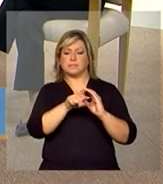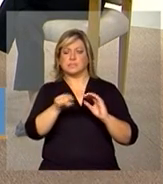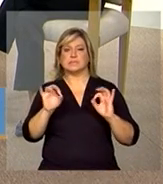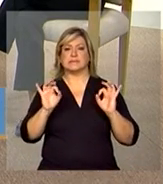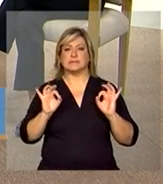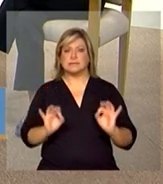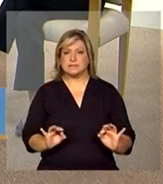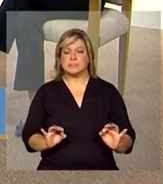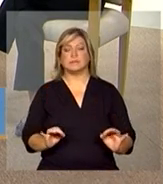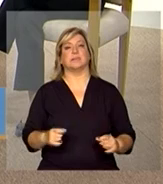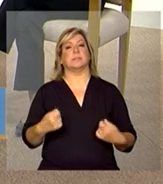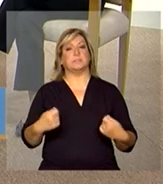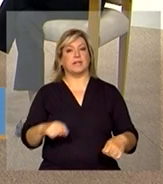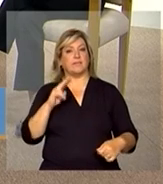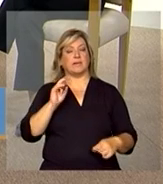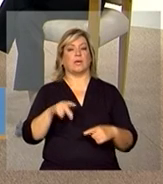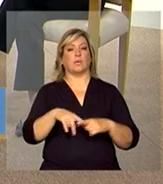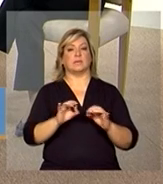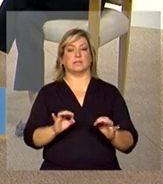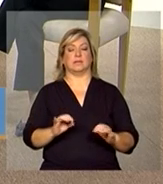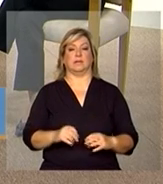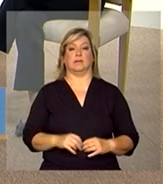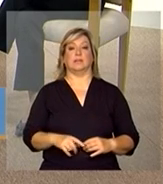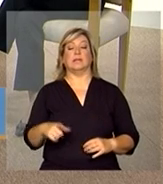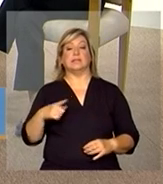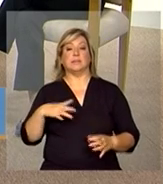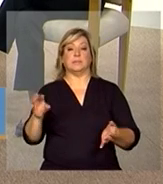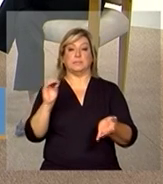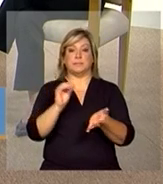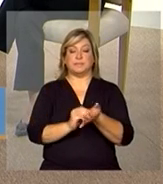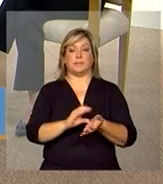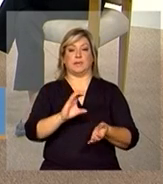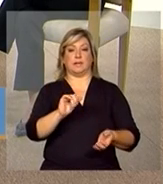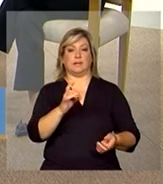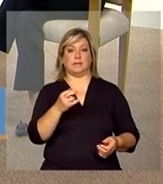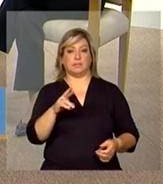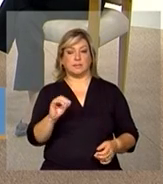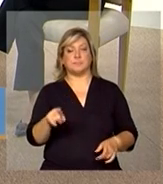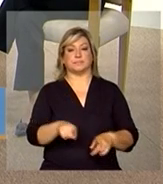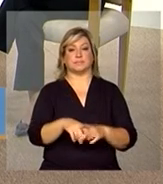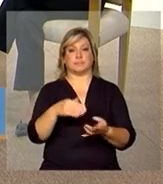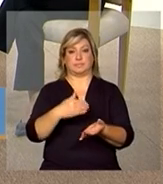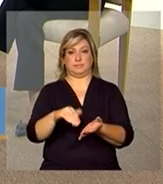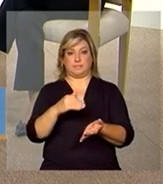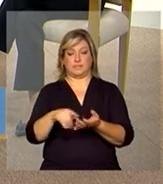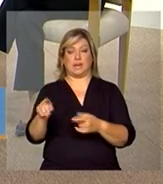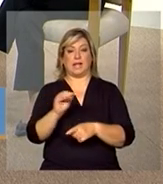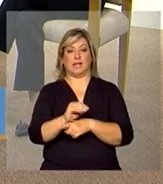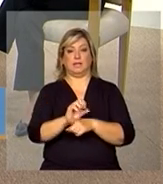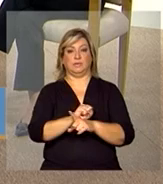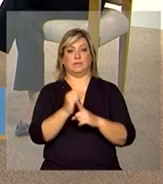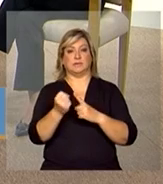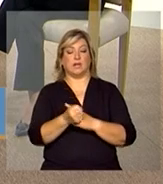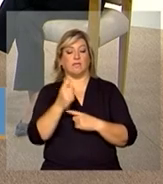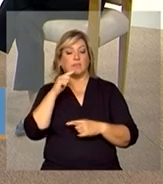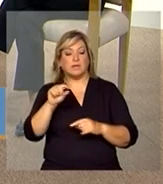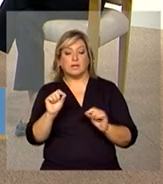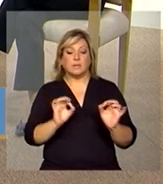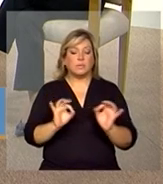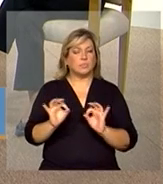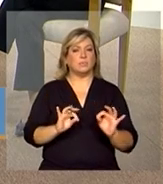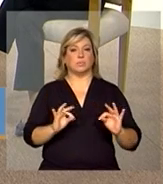mesmo e cadastra do secretário de assistência social com cargo incorreto quando vou fazer a vinculação em Recursos